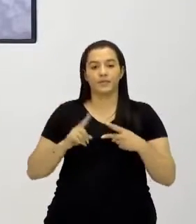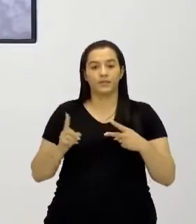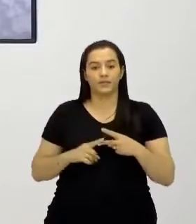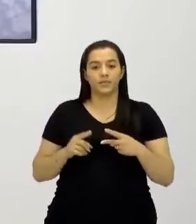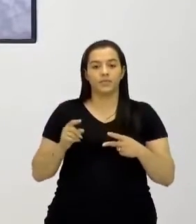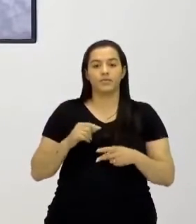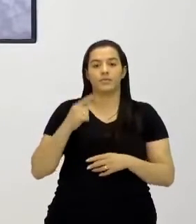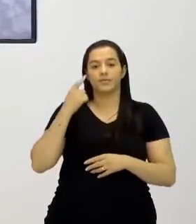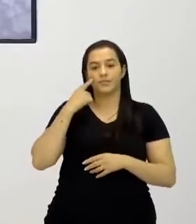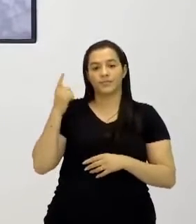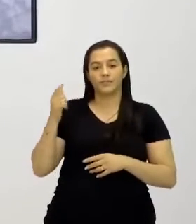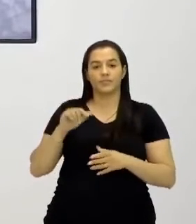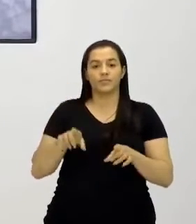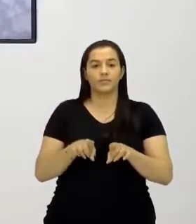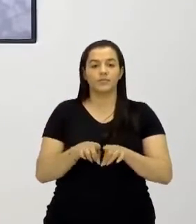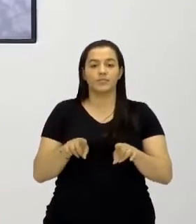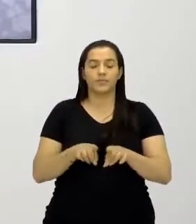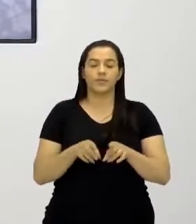dois